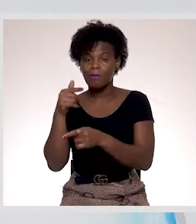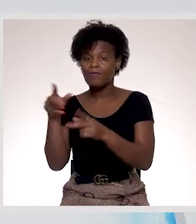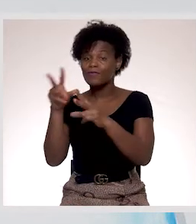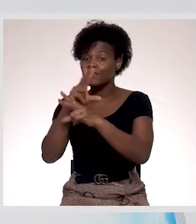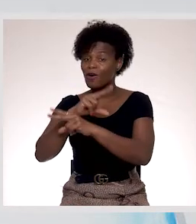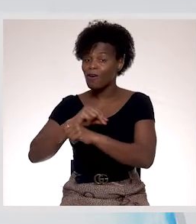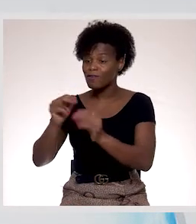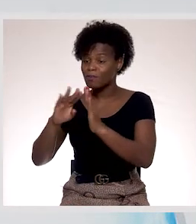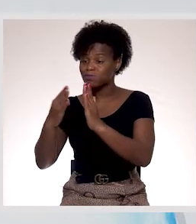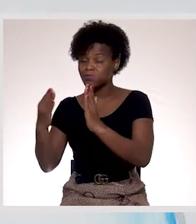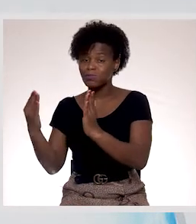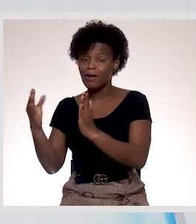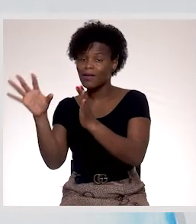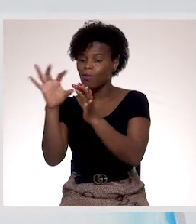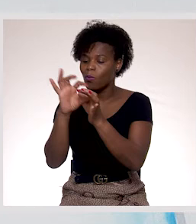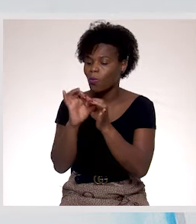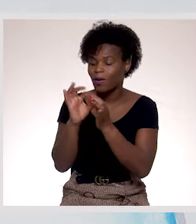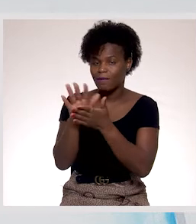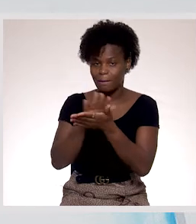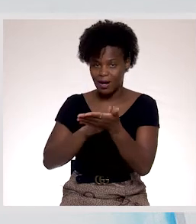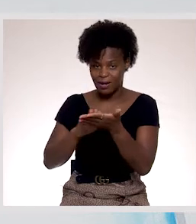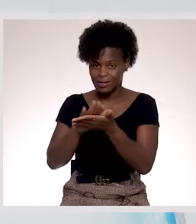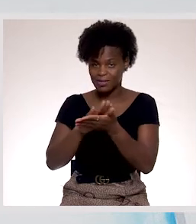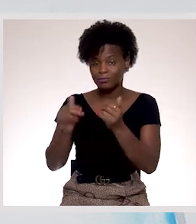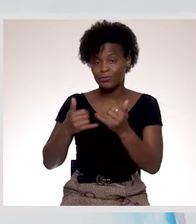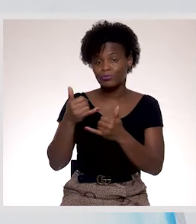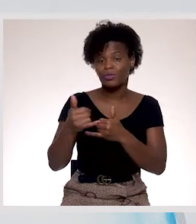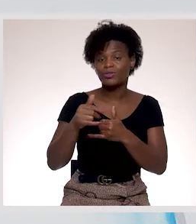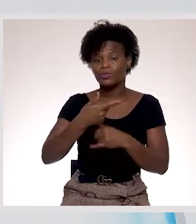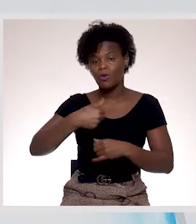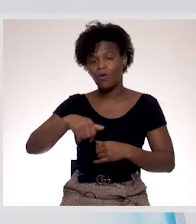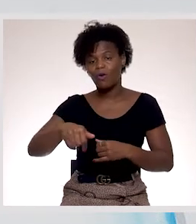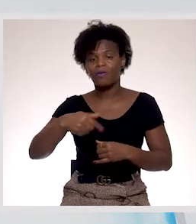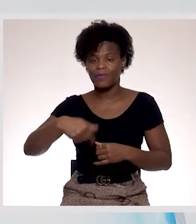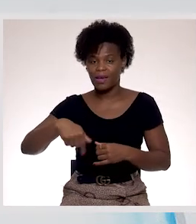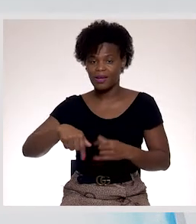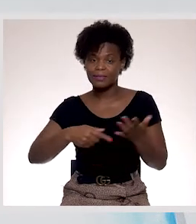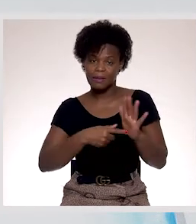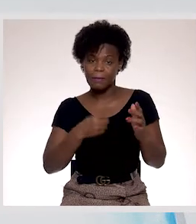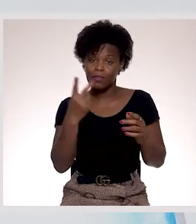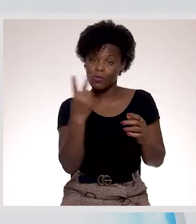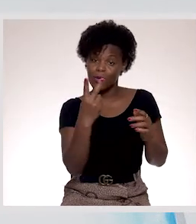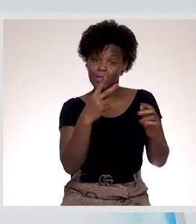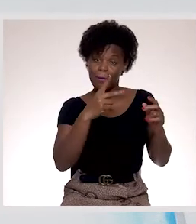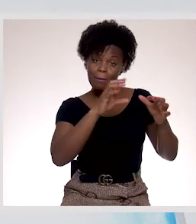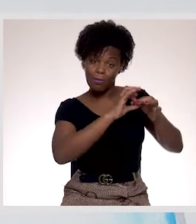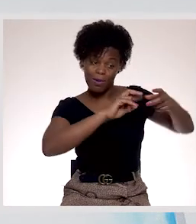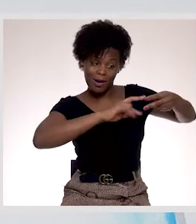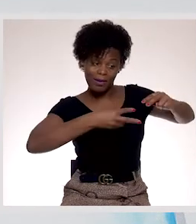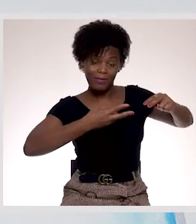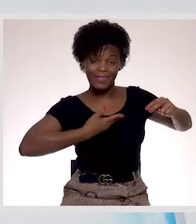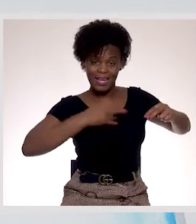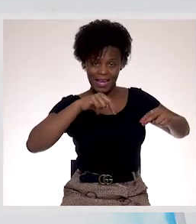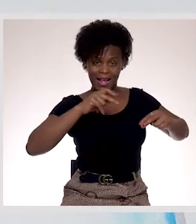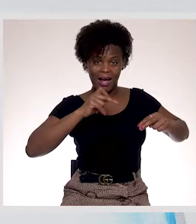formação de novas cadeias através da complementaridade das bases. E a partir dali iremos ter duas moléculas de